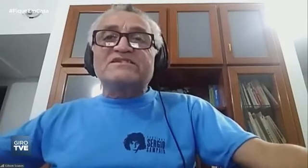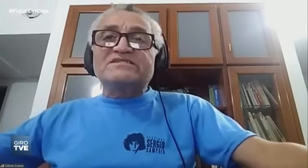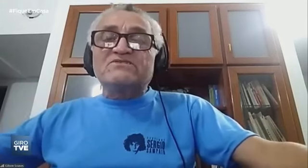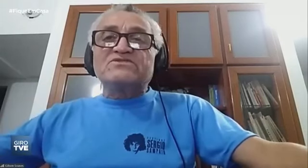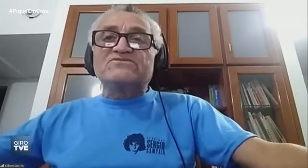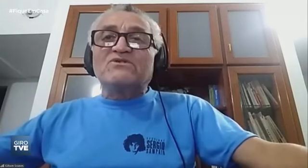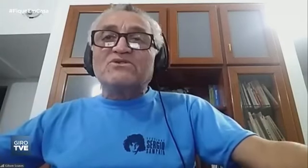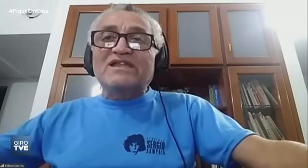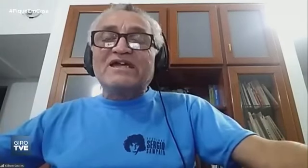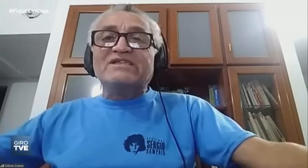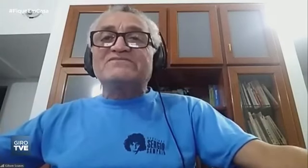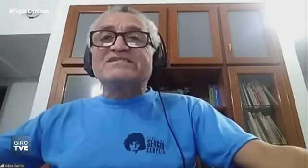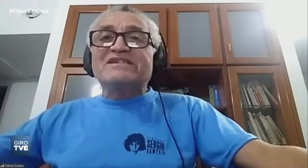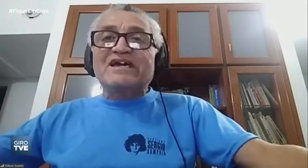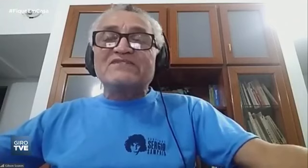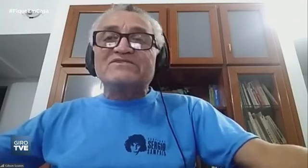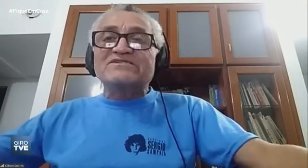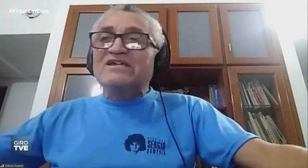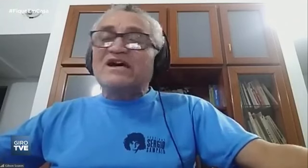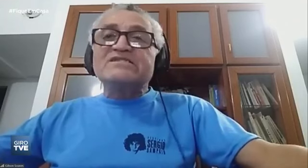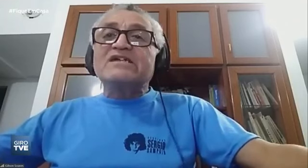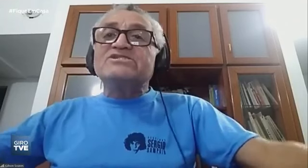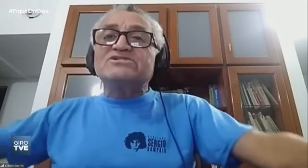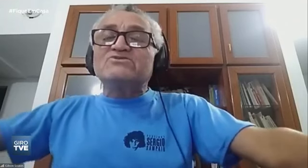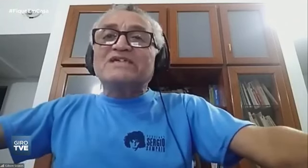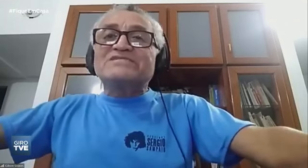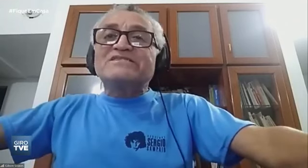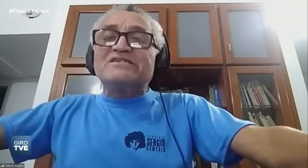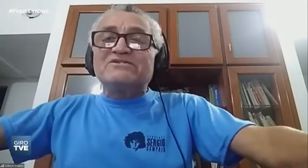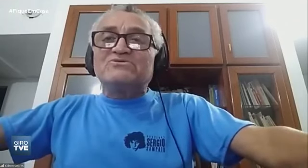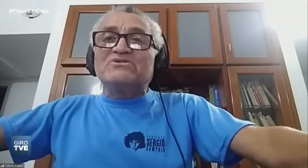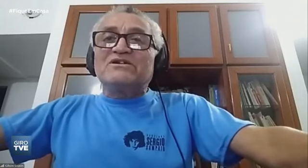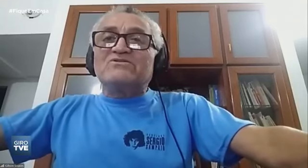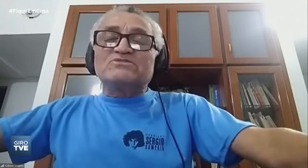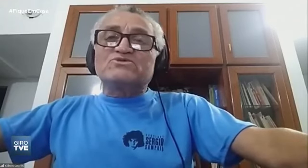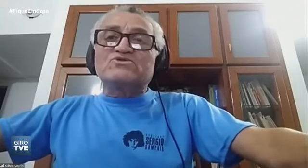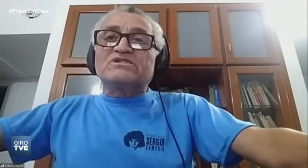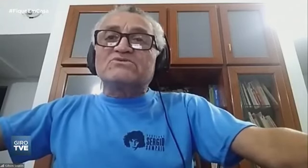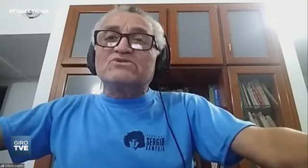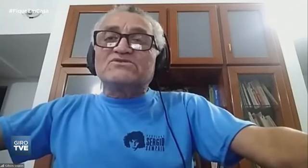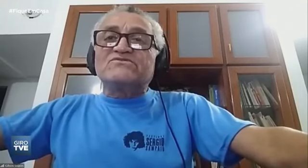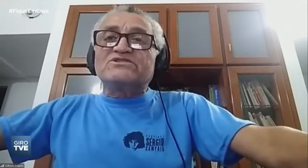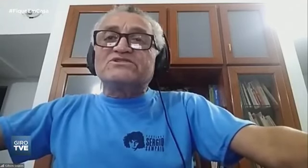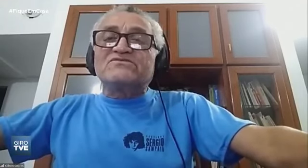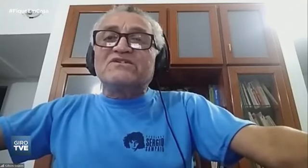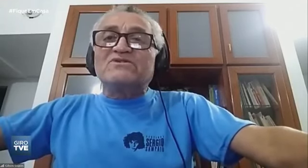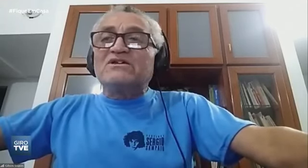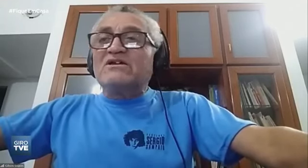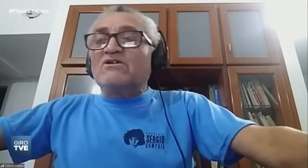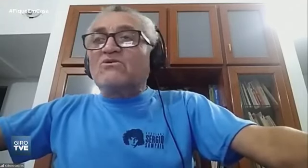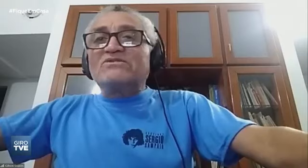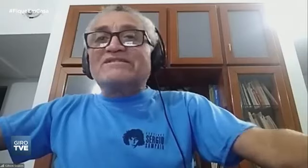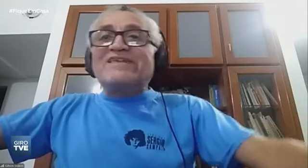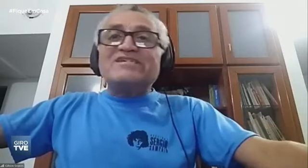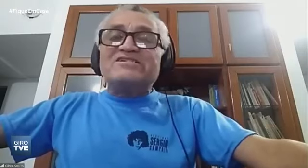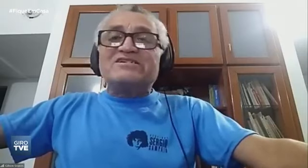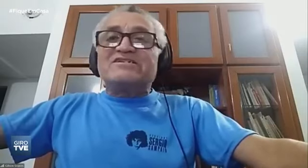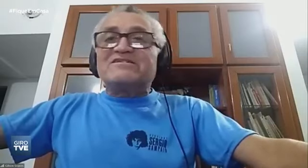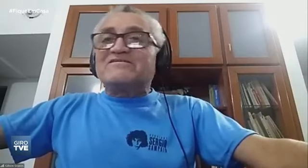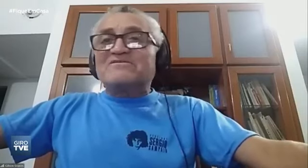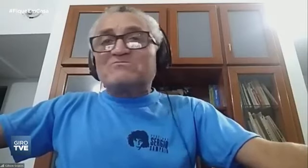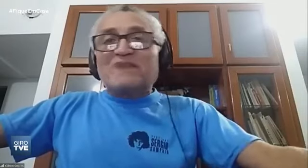de fazer o festival online, fazer em lives, a gente está atingindo o Brasil inteiro. Nós estamos contando hoje no festival com,